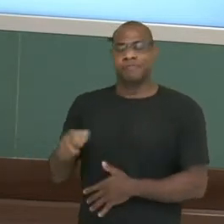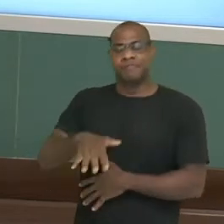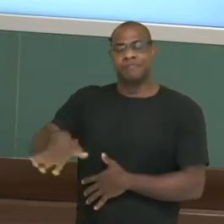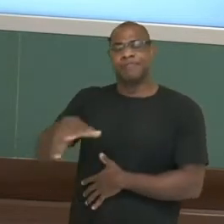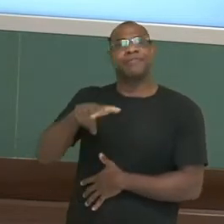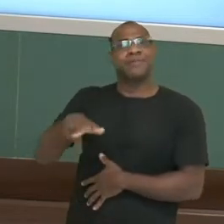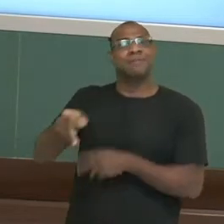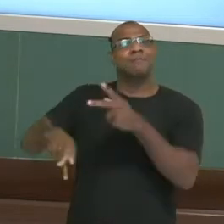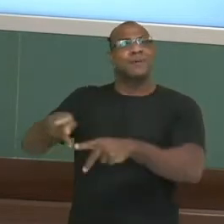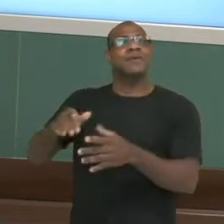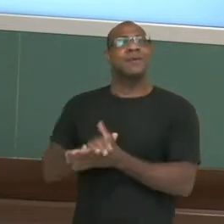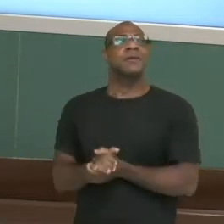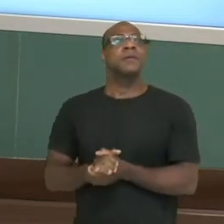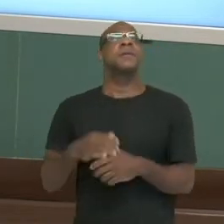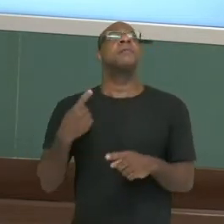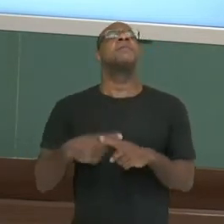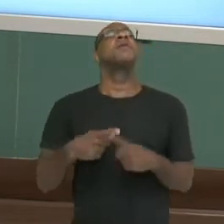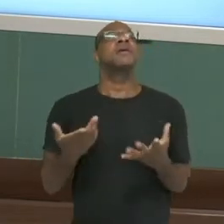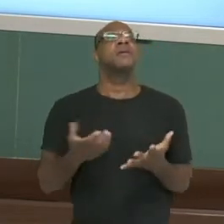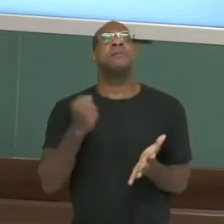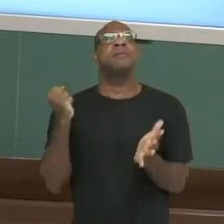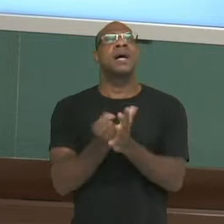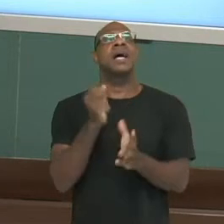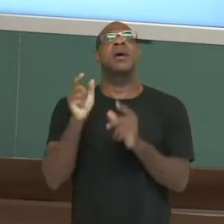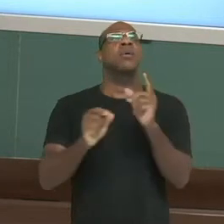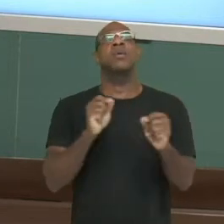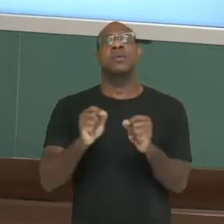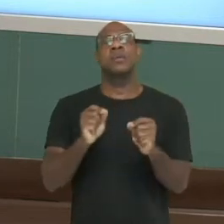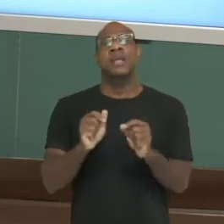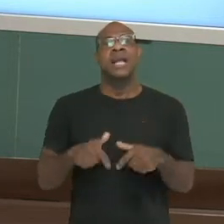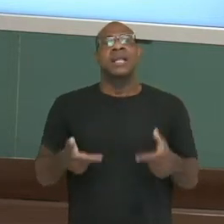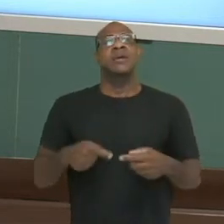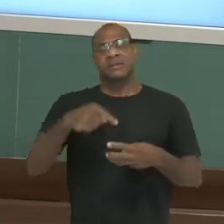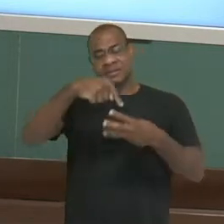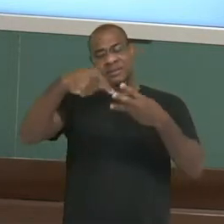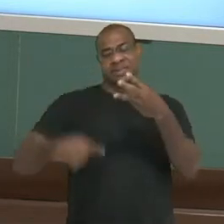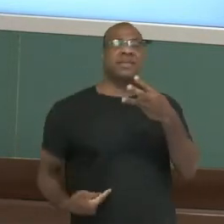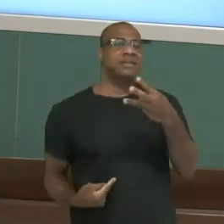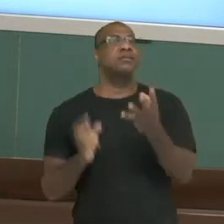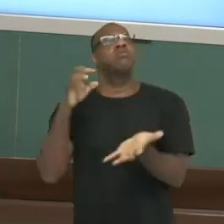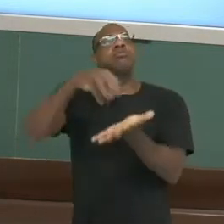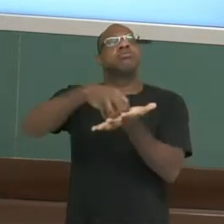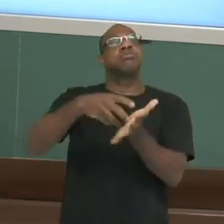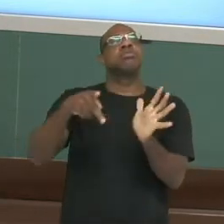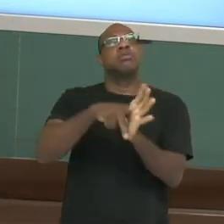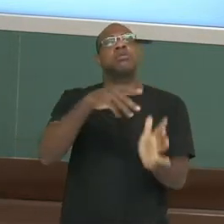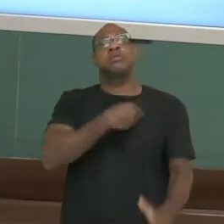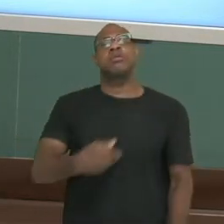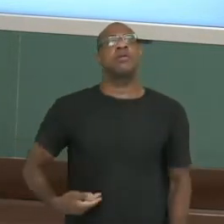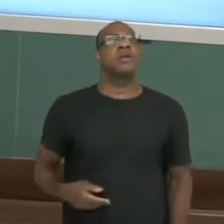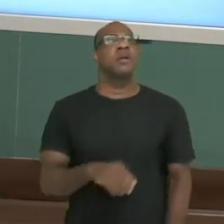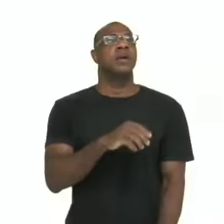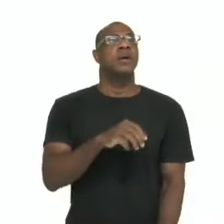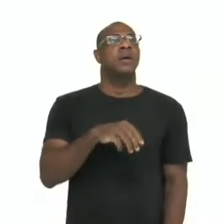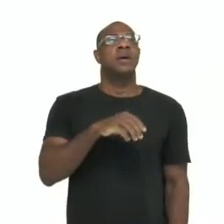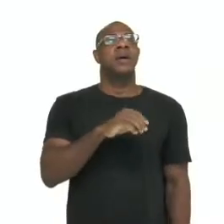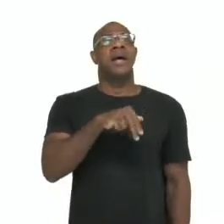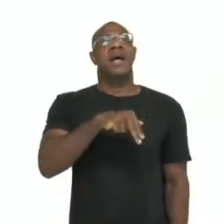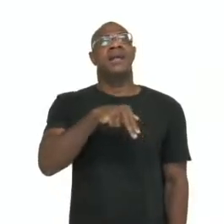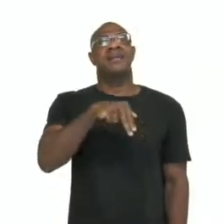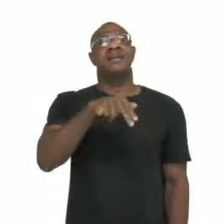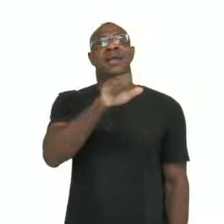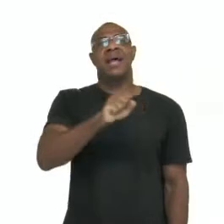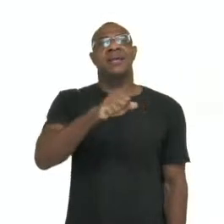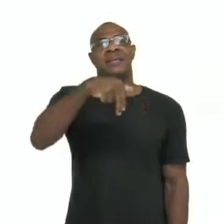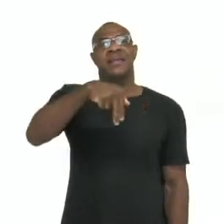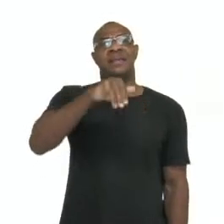militar. Repressão essa marcada principalmente pela ação de três órgãos do governo, o SNI,